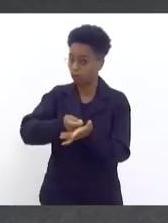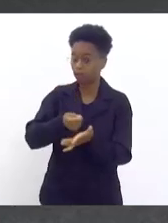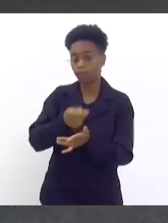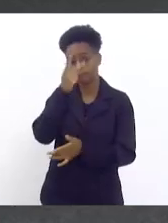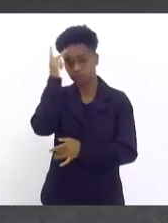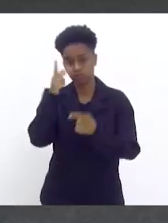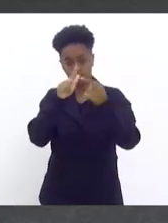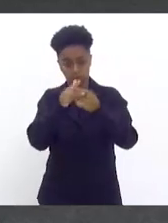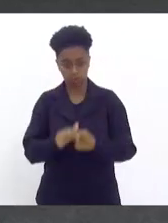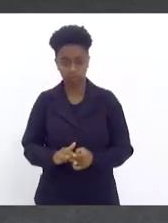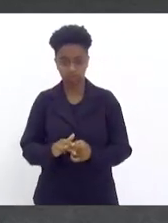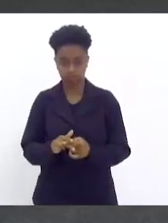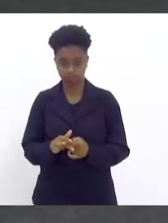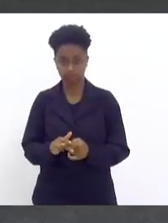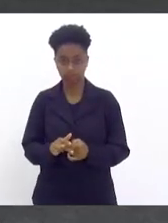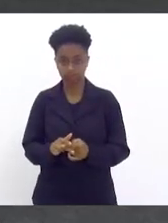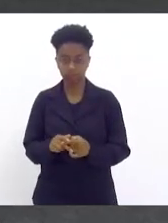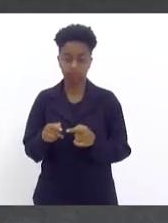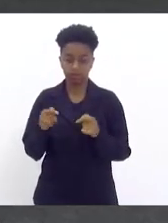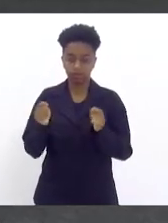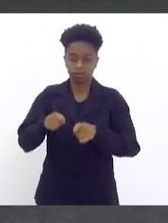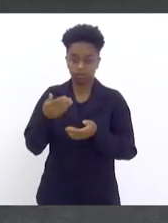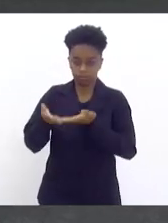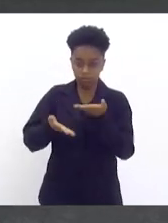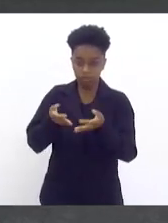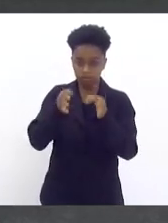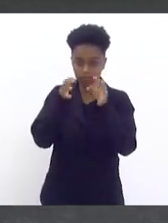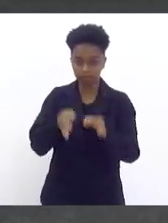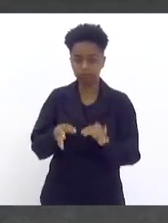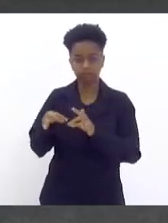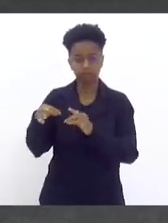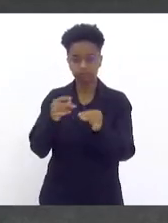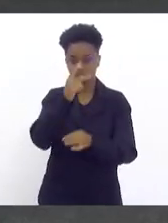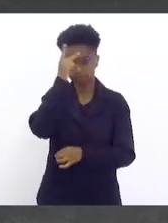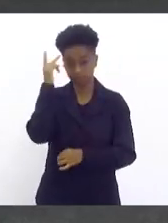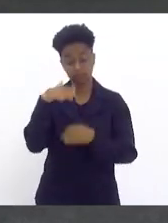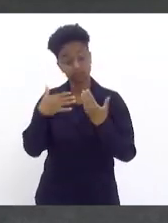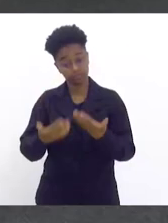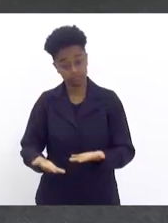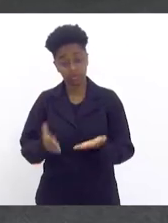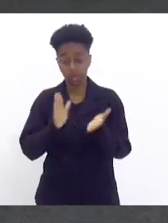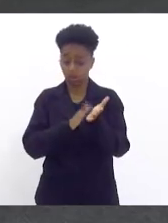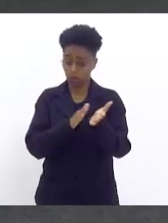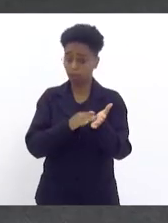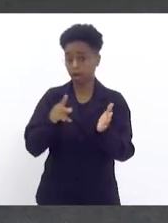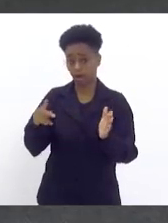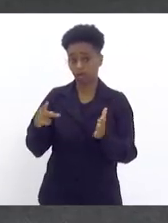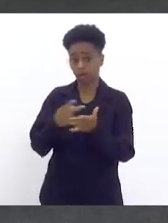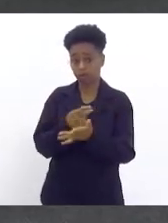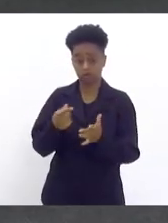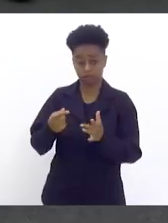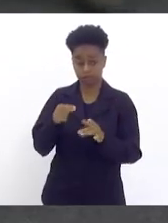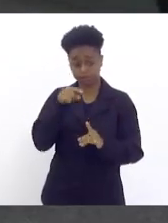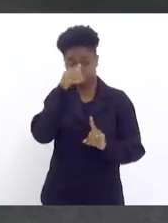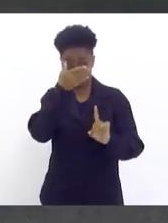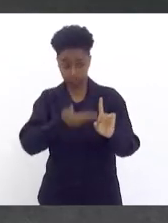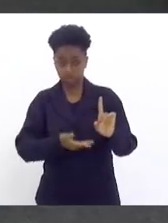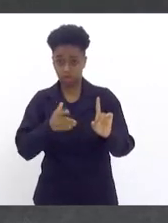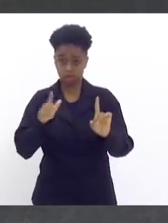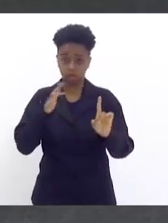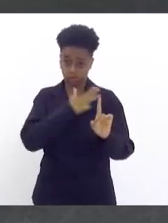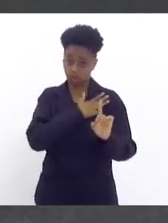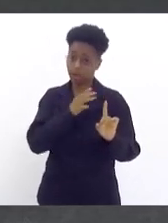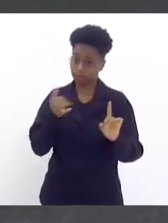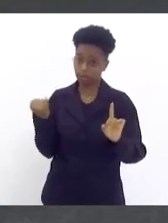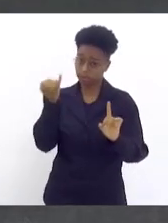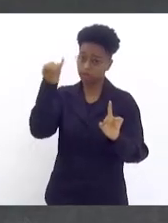corrijam aprendam a tratar né com dignidade né todas as pessoas Então nesse sentido a cobrança que foi feita o presidente Lula foi importante que foi fez